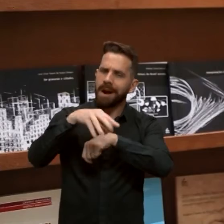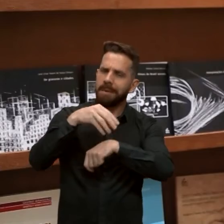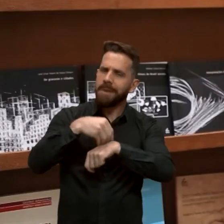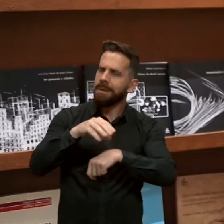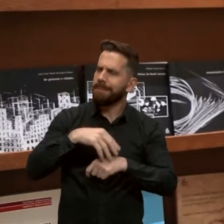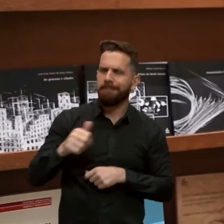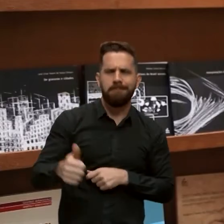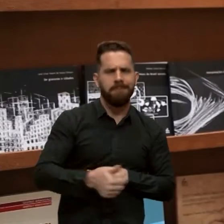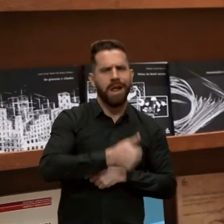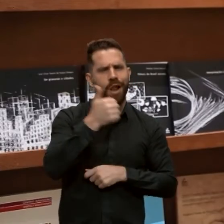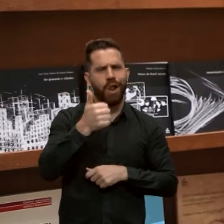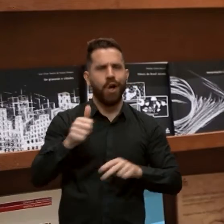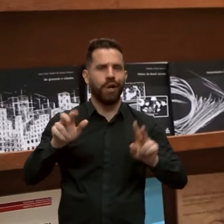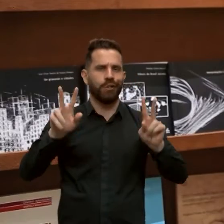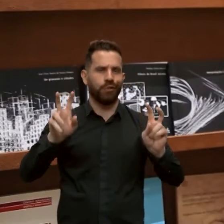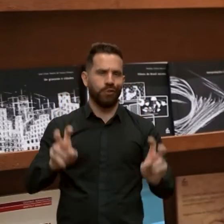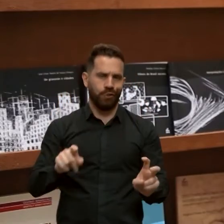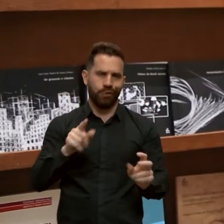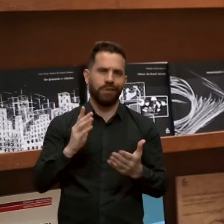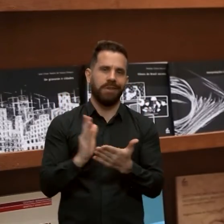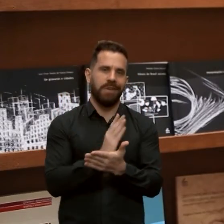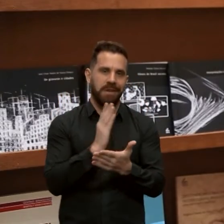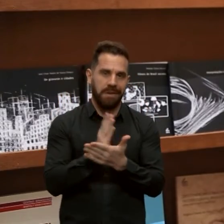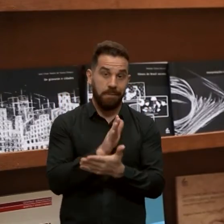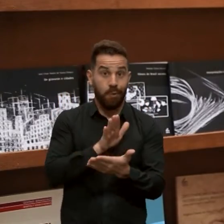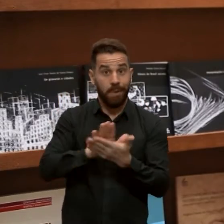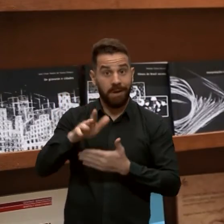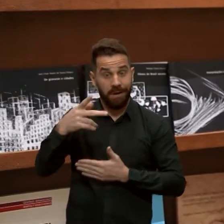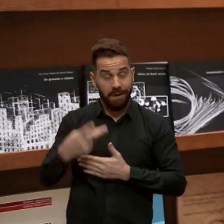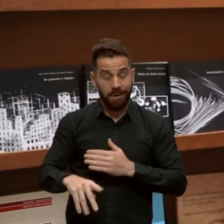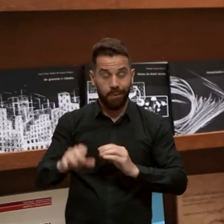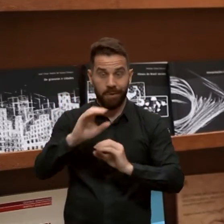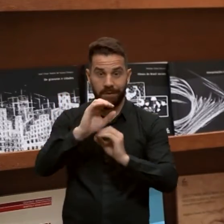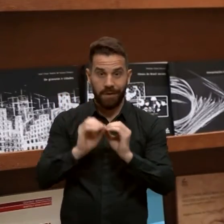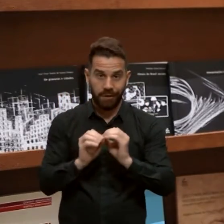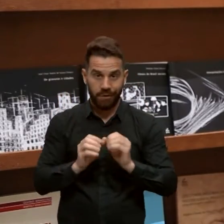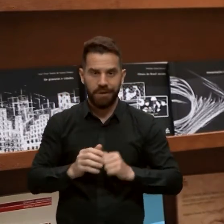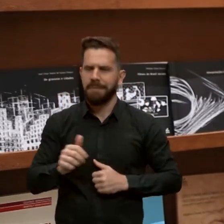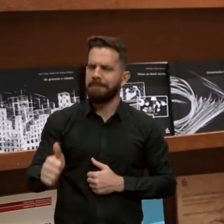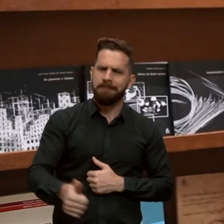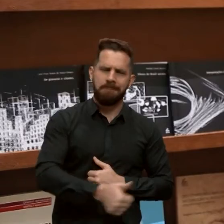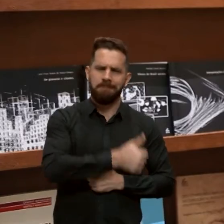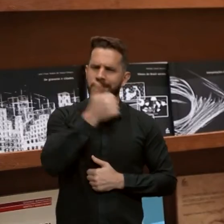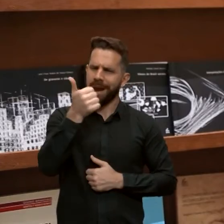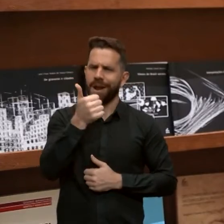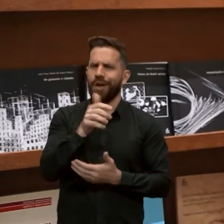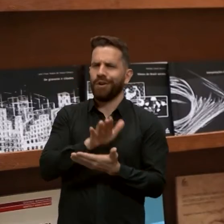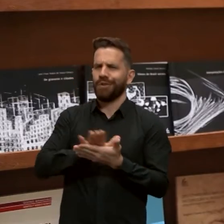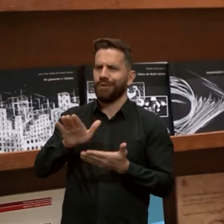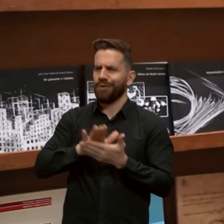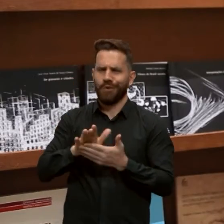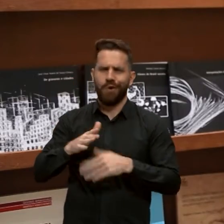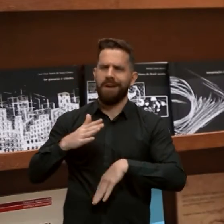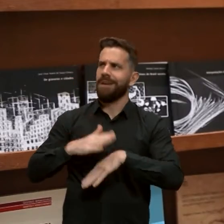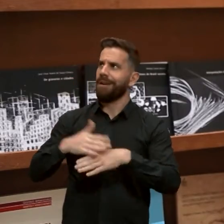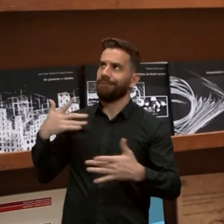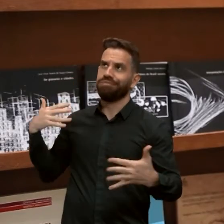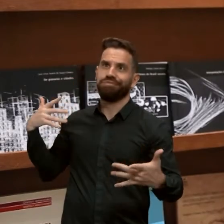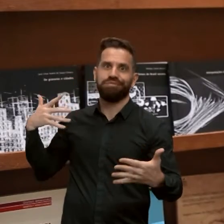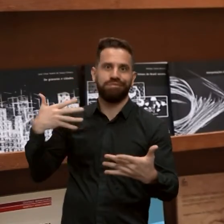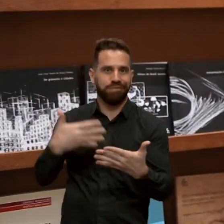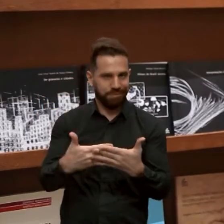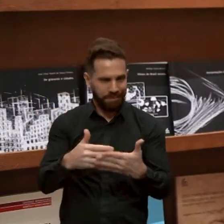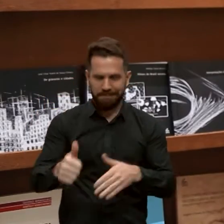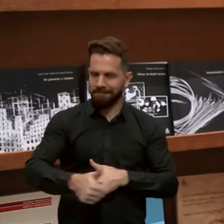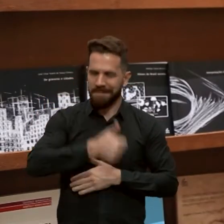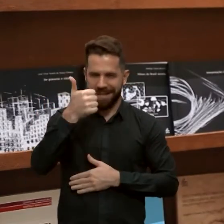melhores títulos publicados pela editora UFG, a melhor editora de todos os tempos. Bom, a